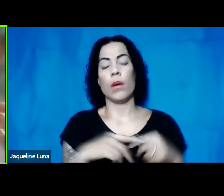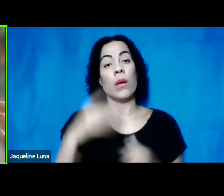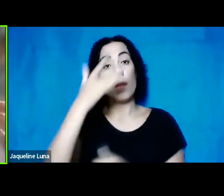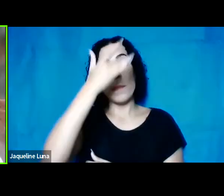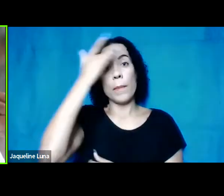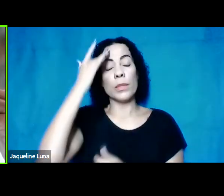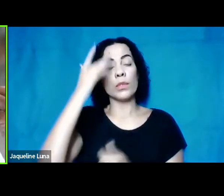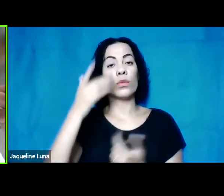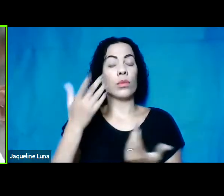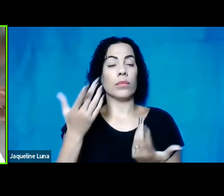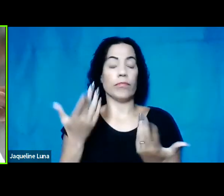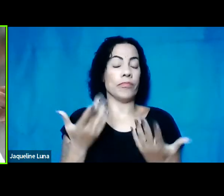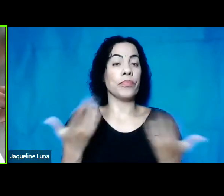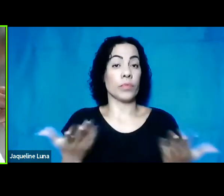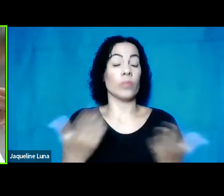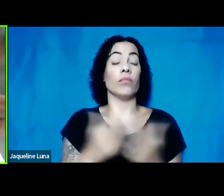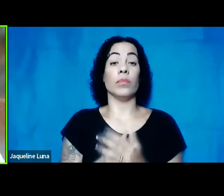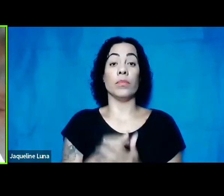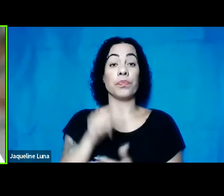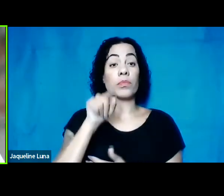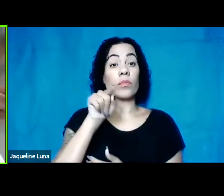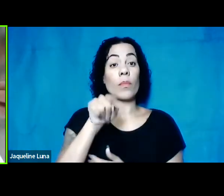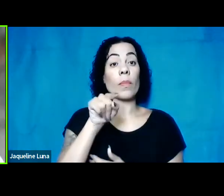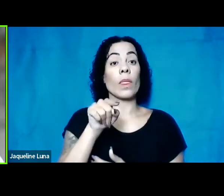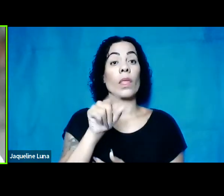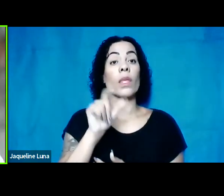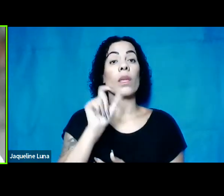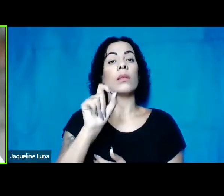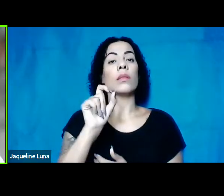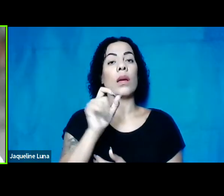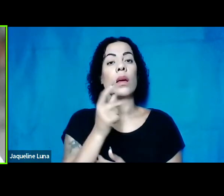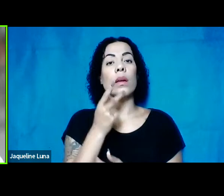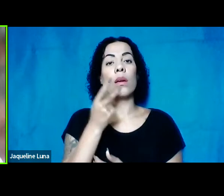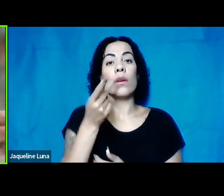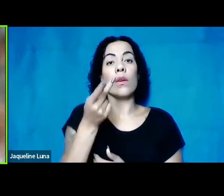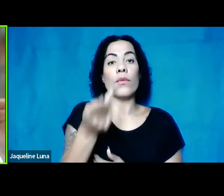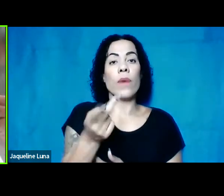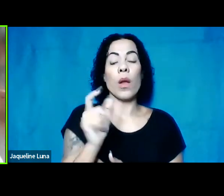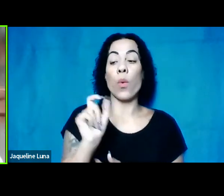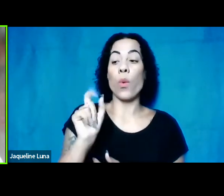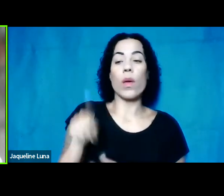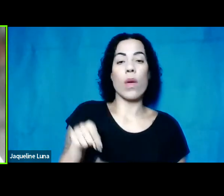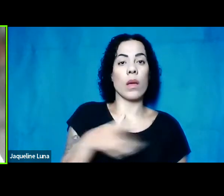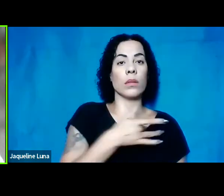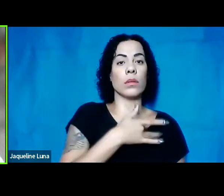Então, assim, quem enuncia o que é saúde ou